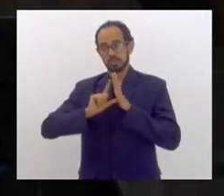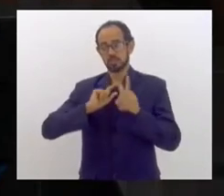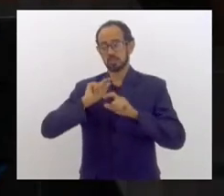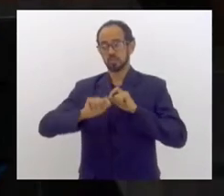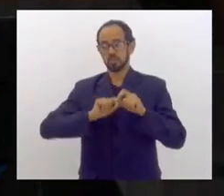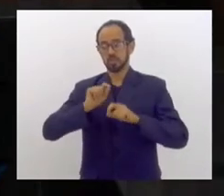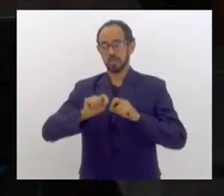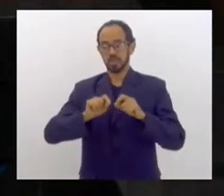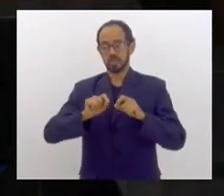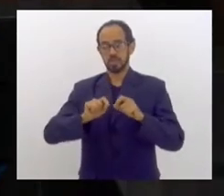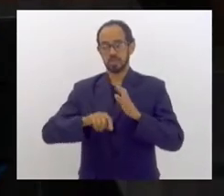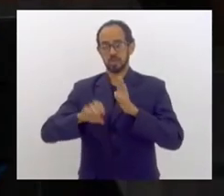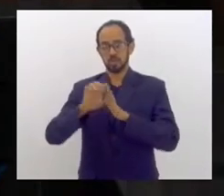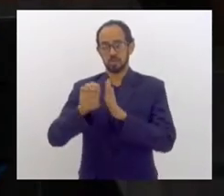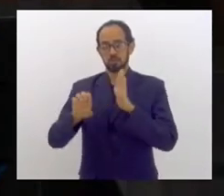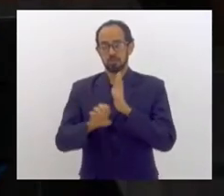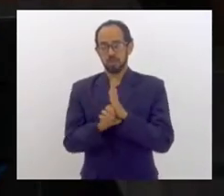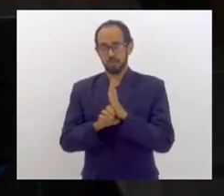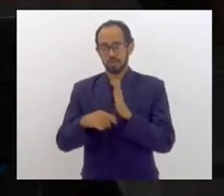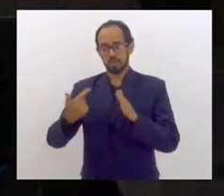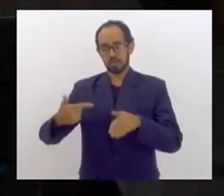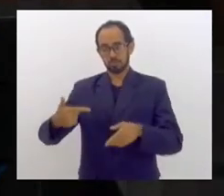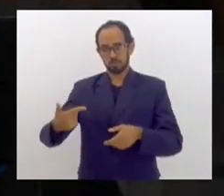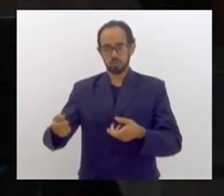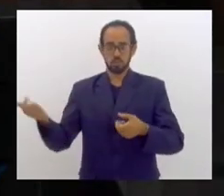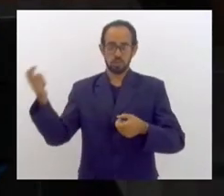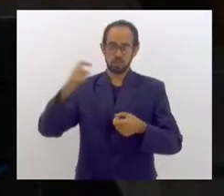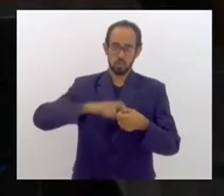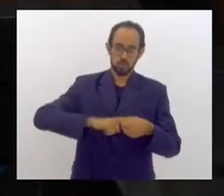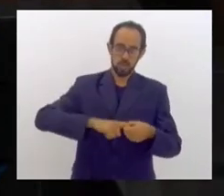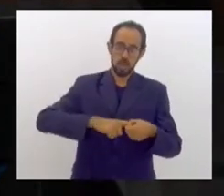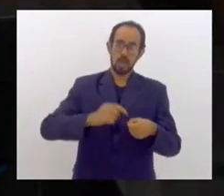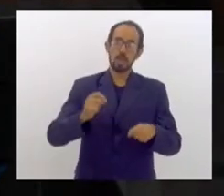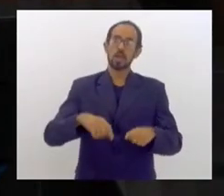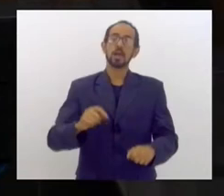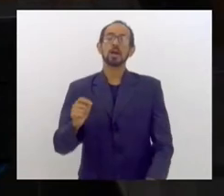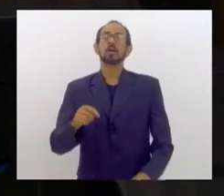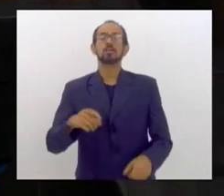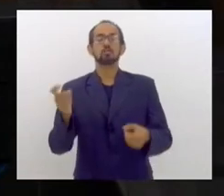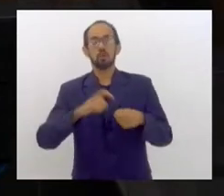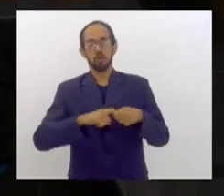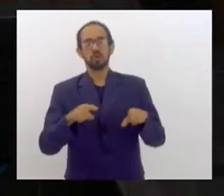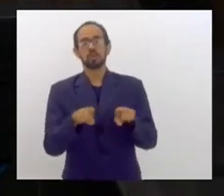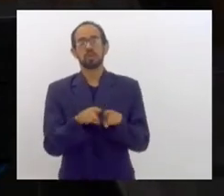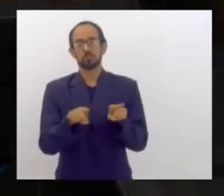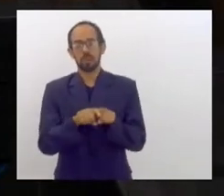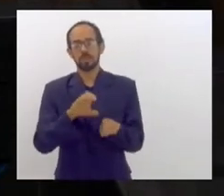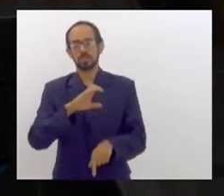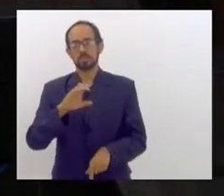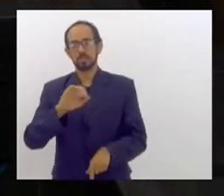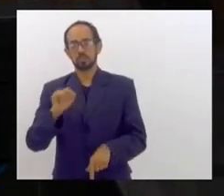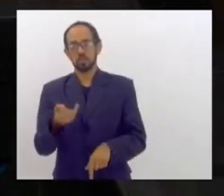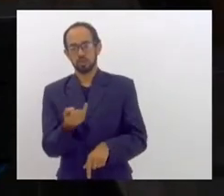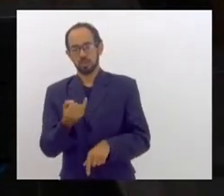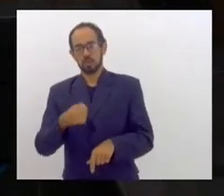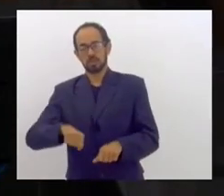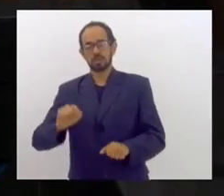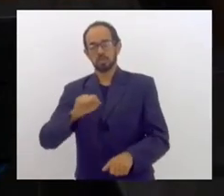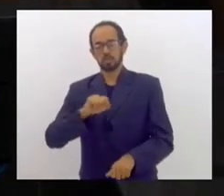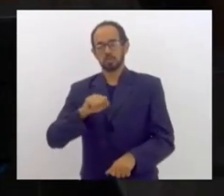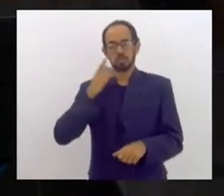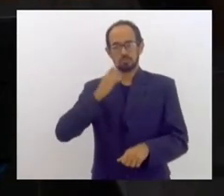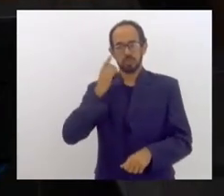segunda, como está emendado, irá à Comissão de Constituição e Justiça, e o deputado presidente